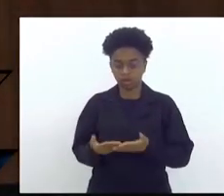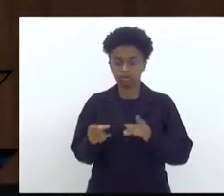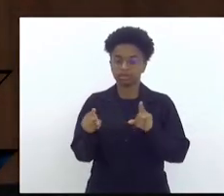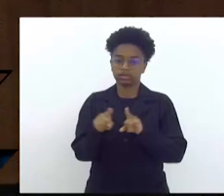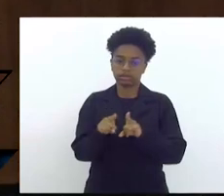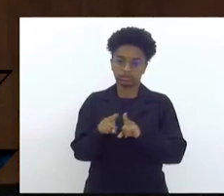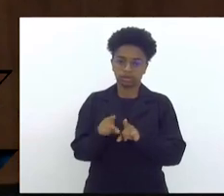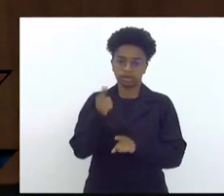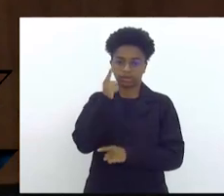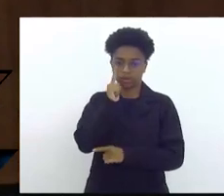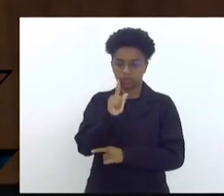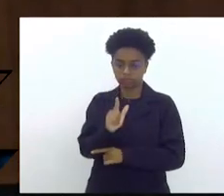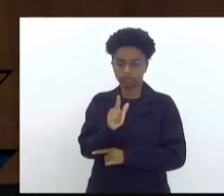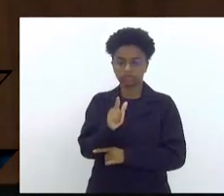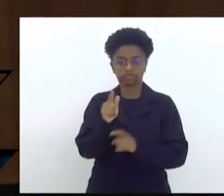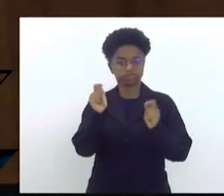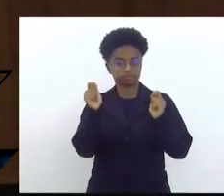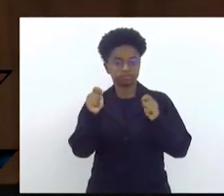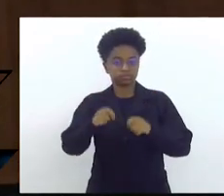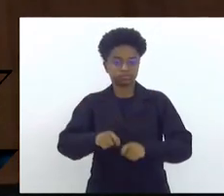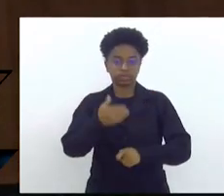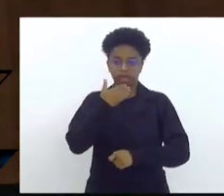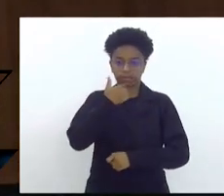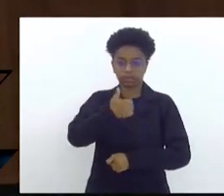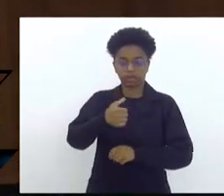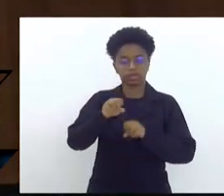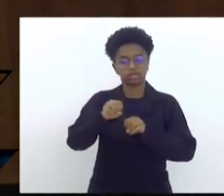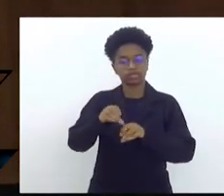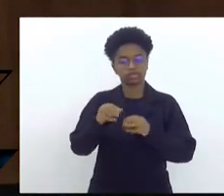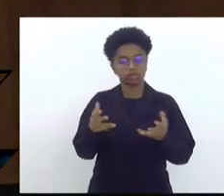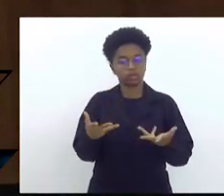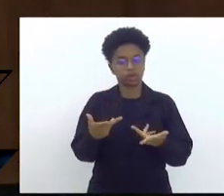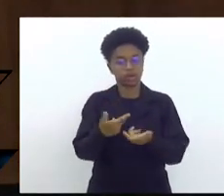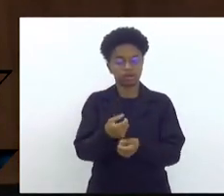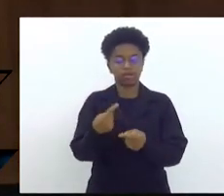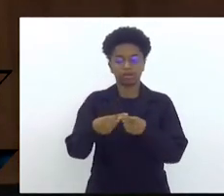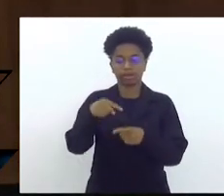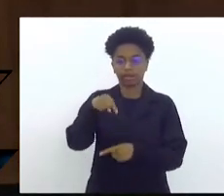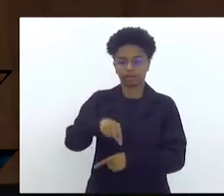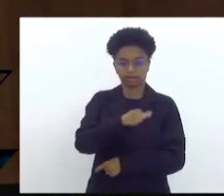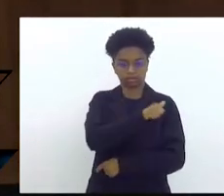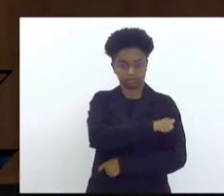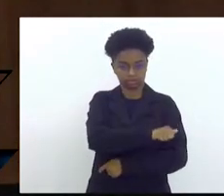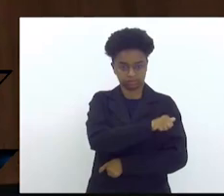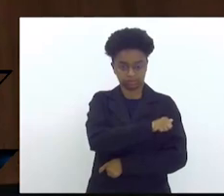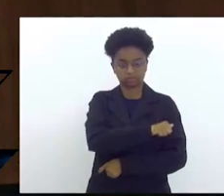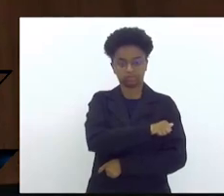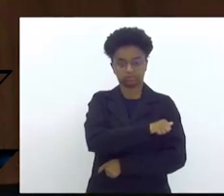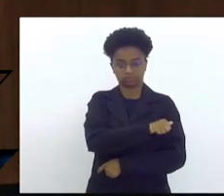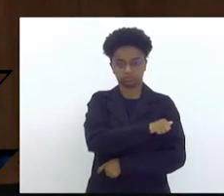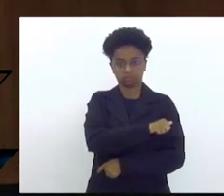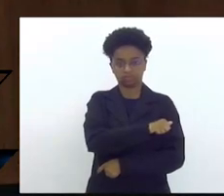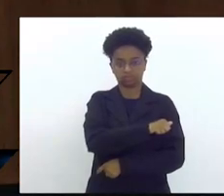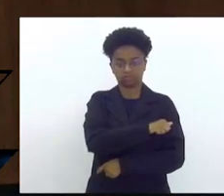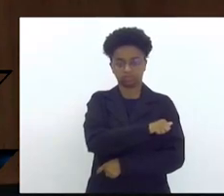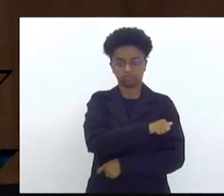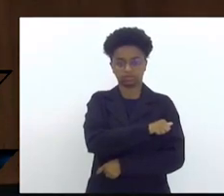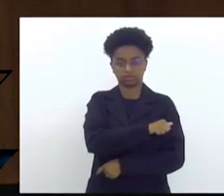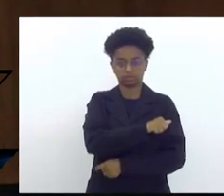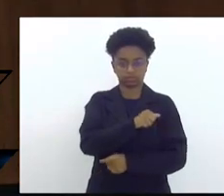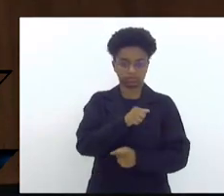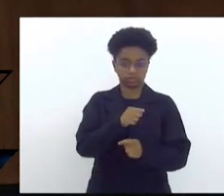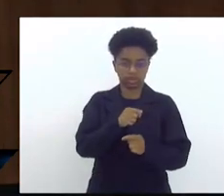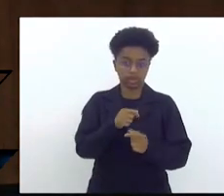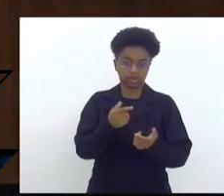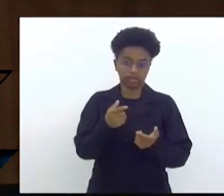garante a possibilidade de um melhor ensino de qualidade visto que no Rio de Janeiro na contramão da Educação